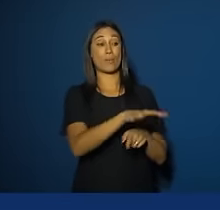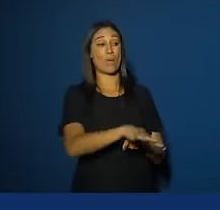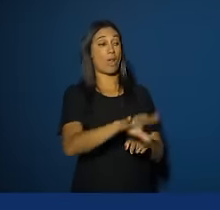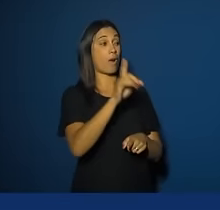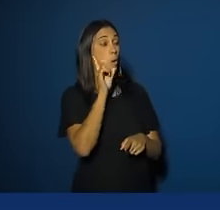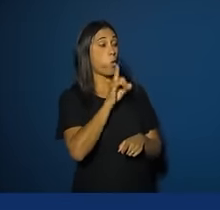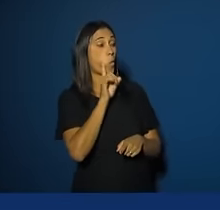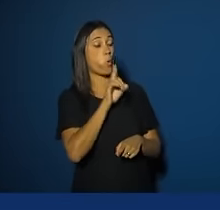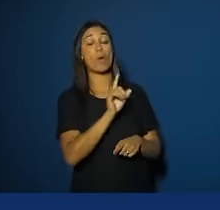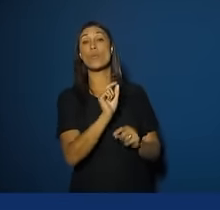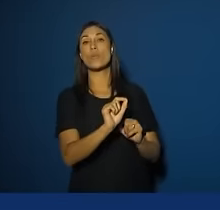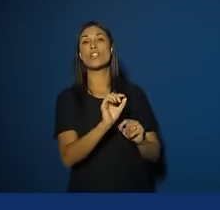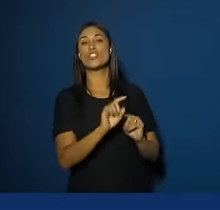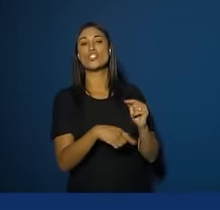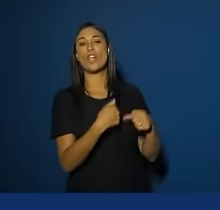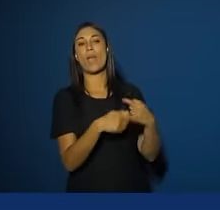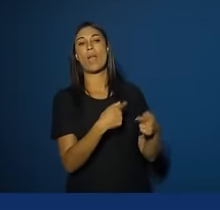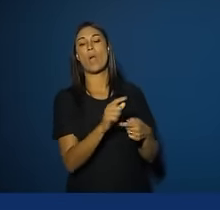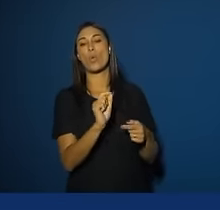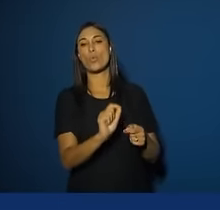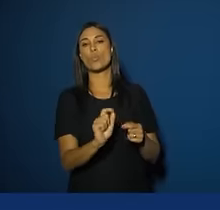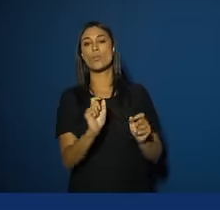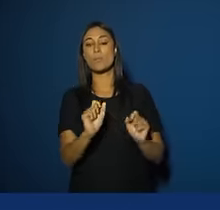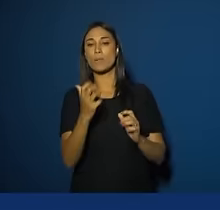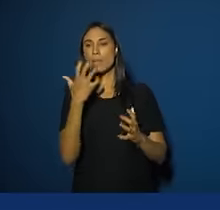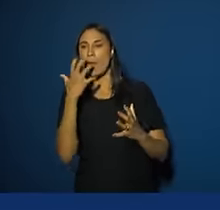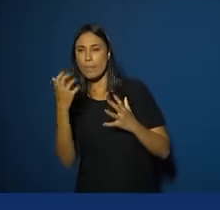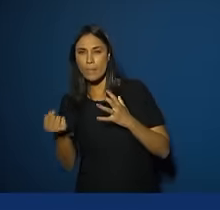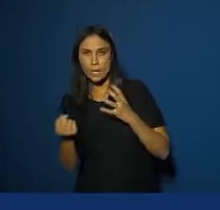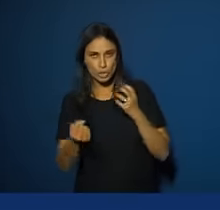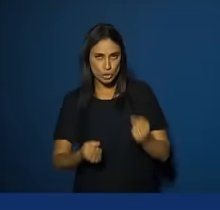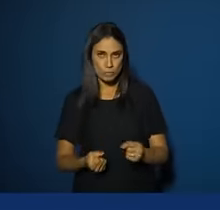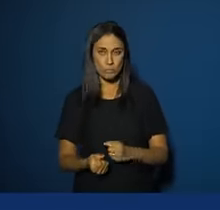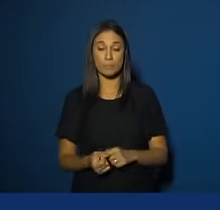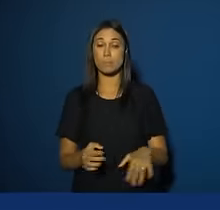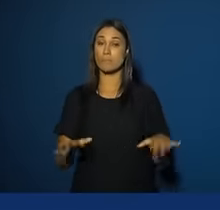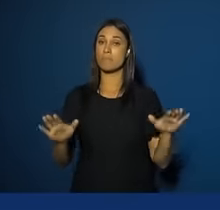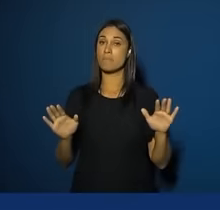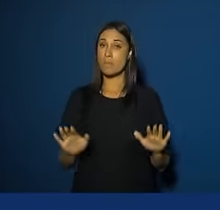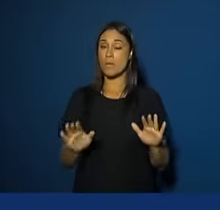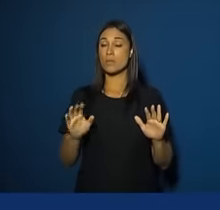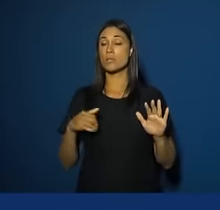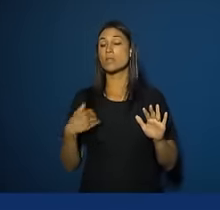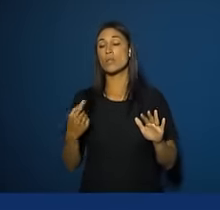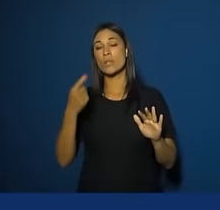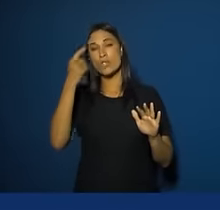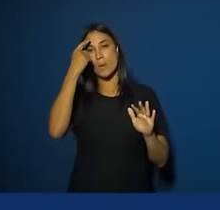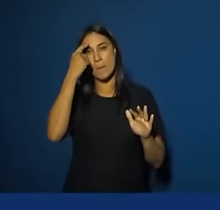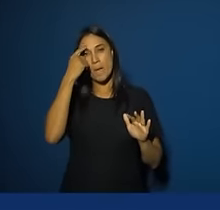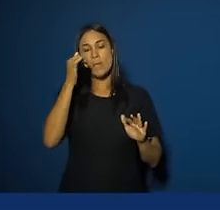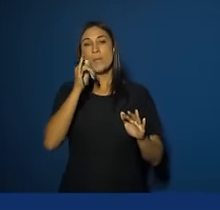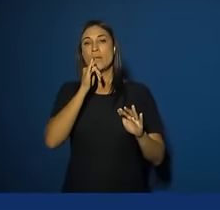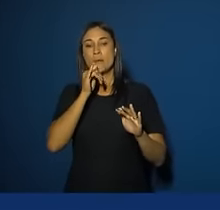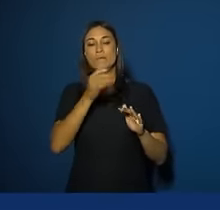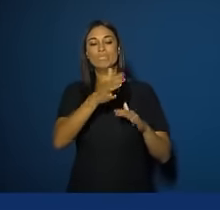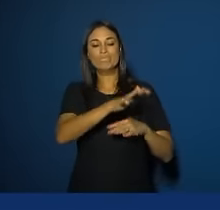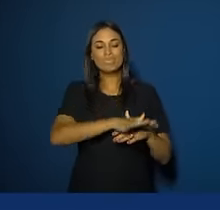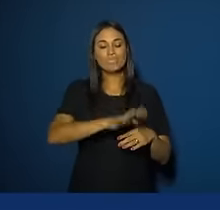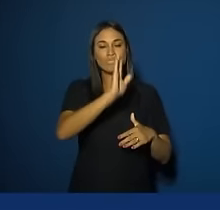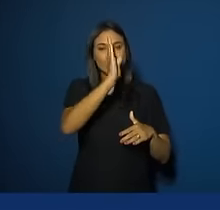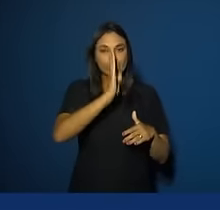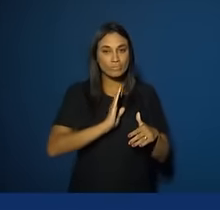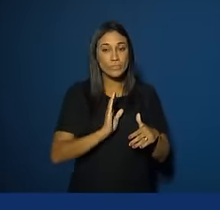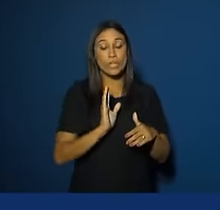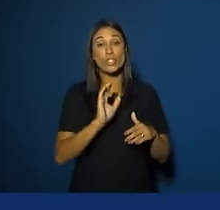gerando nas commodities múltiplos que podem ser atrativos. Mas, assim, quando a gente pensa olhando a Bolsa Brasil, onde a gente